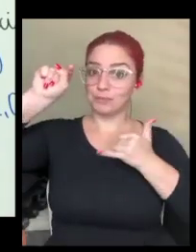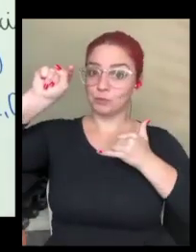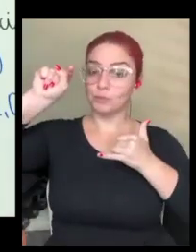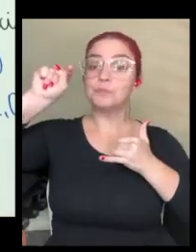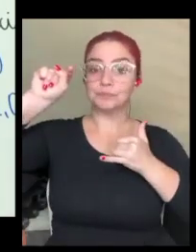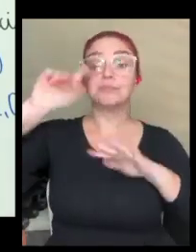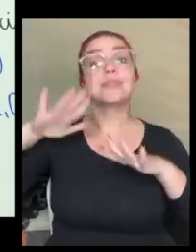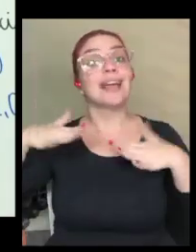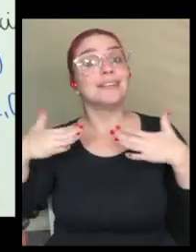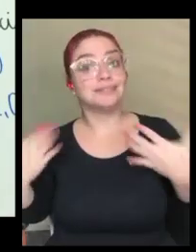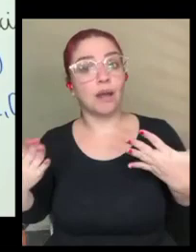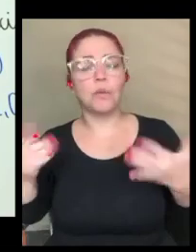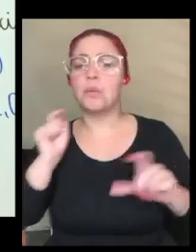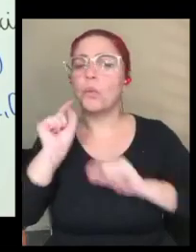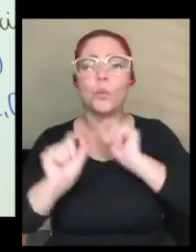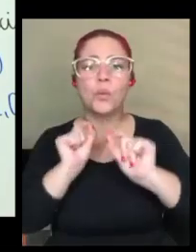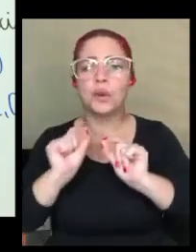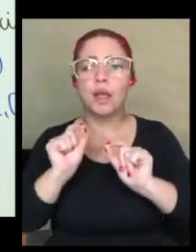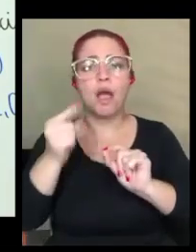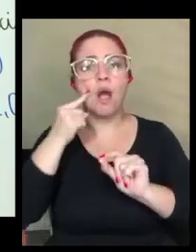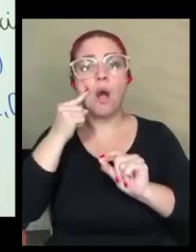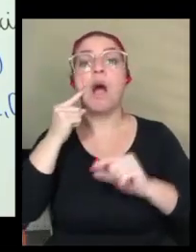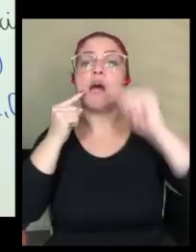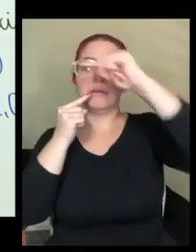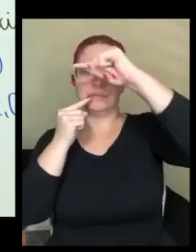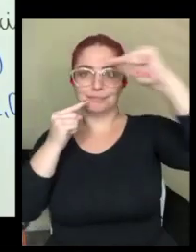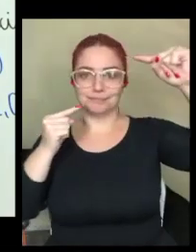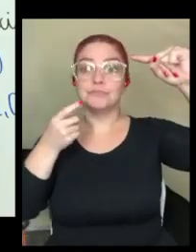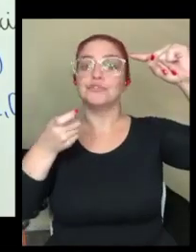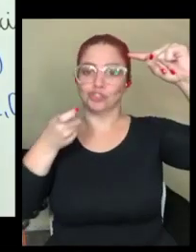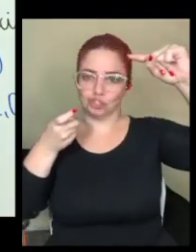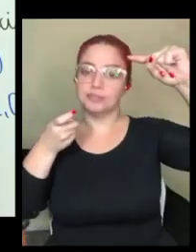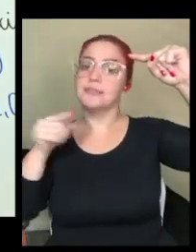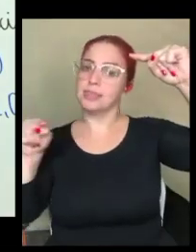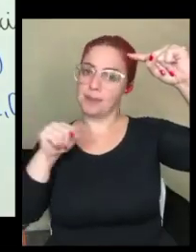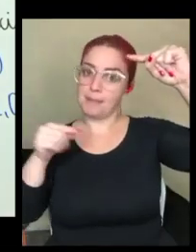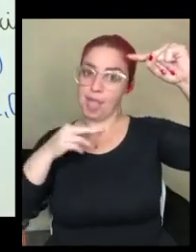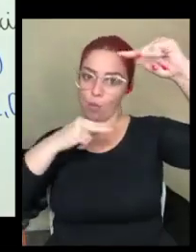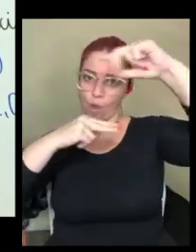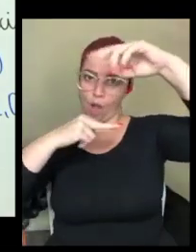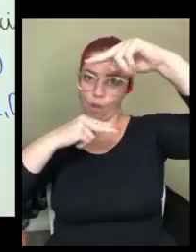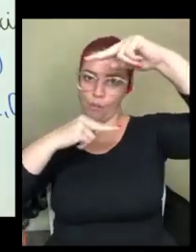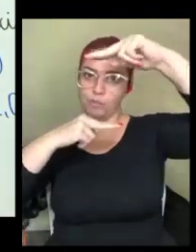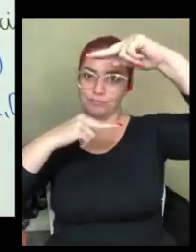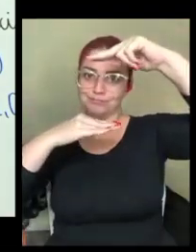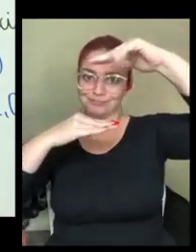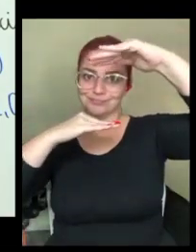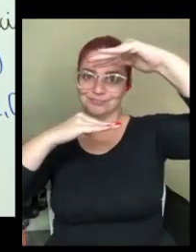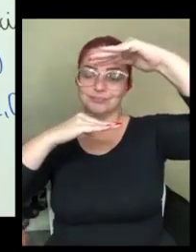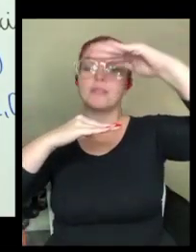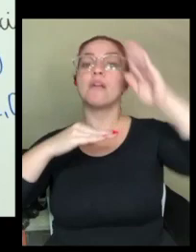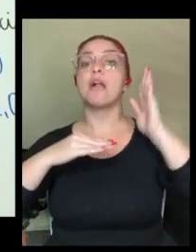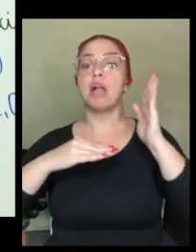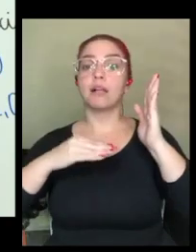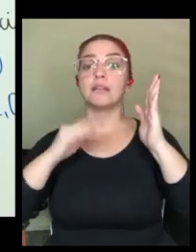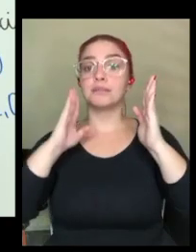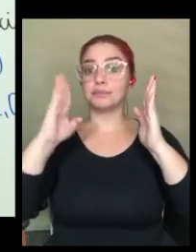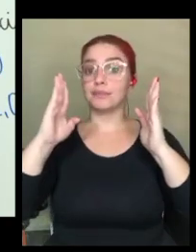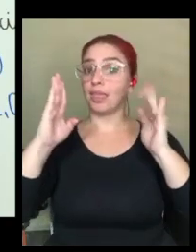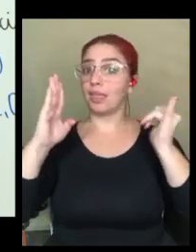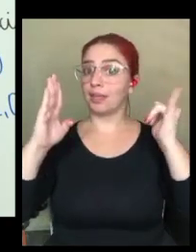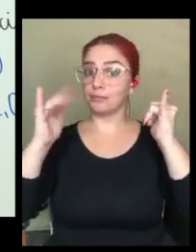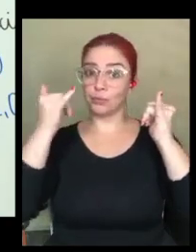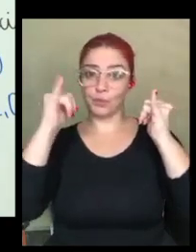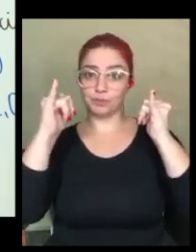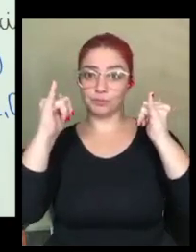mede y. Então, automaticamente, né, o lado de cima também mede x, que é igual a esse lado aqui mede